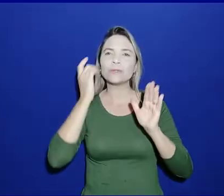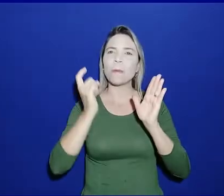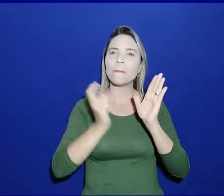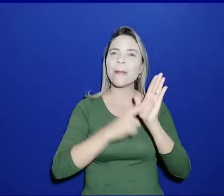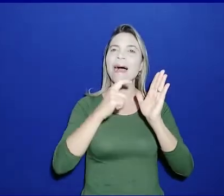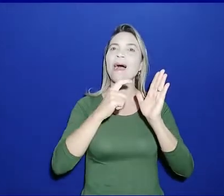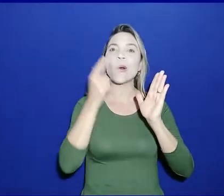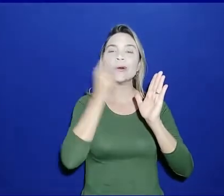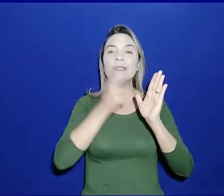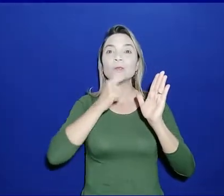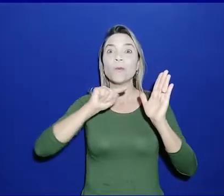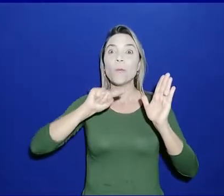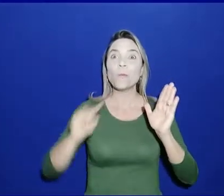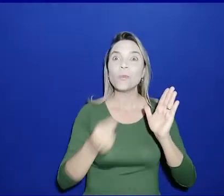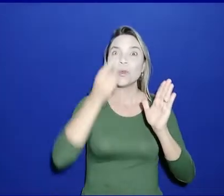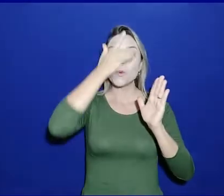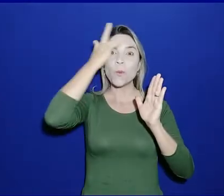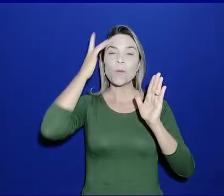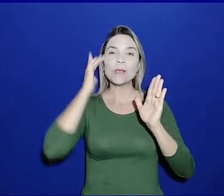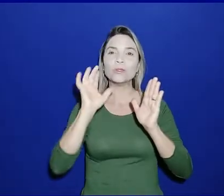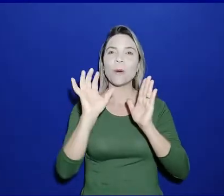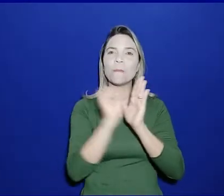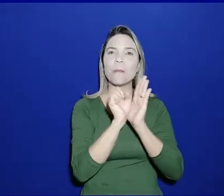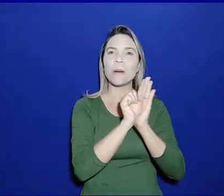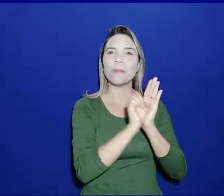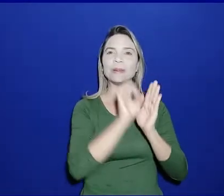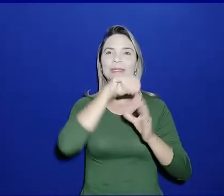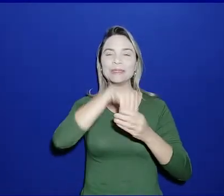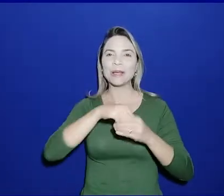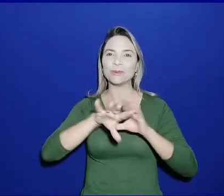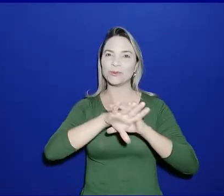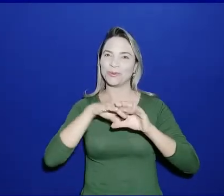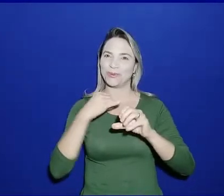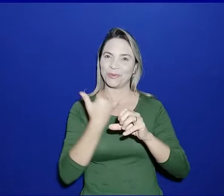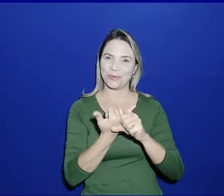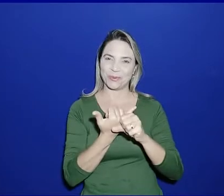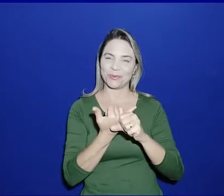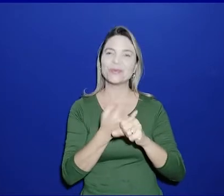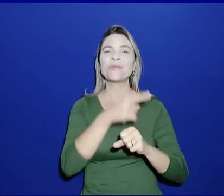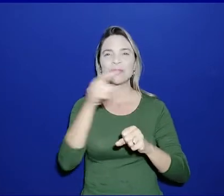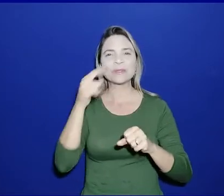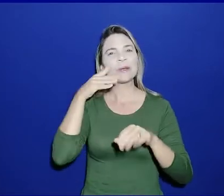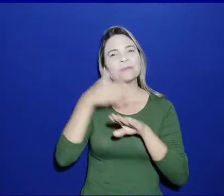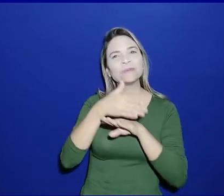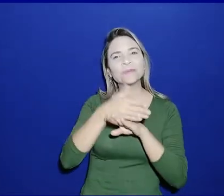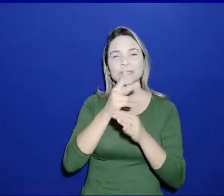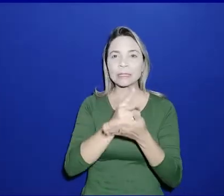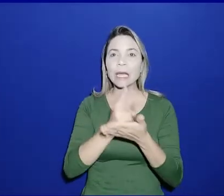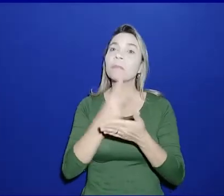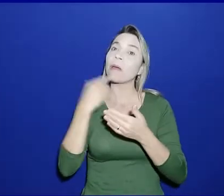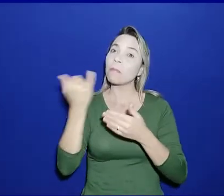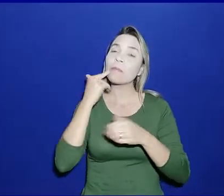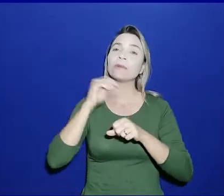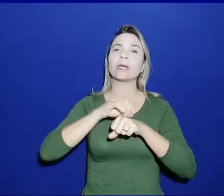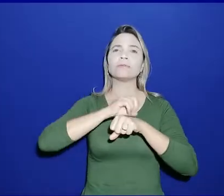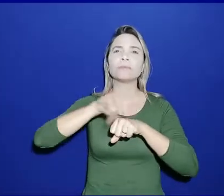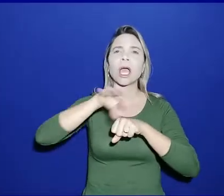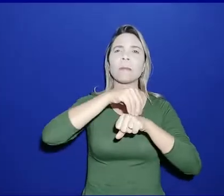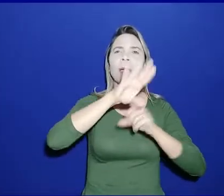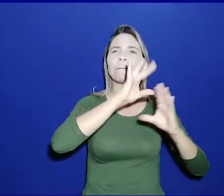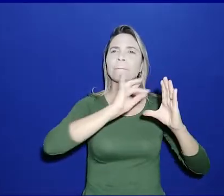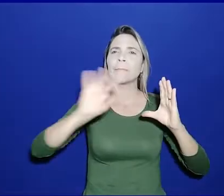Divinópolis. Alcançamos a marca de 1000 inscritos e agradecemos a você pela participação. Continue divulgando esse canal para